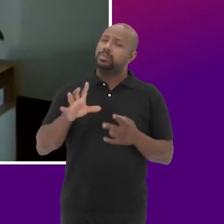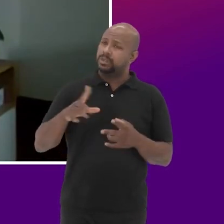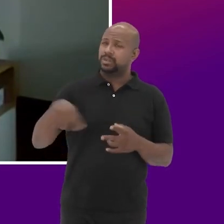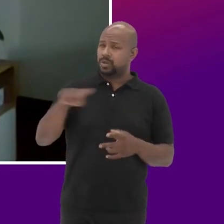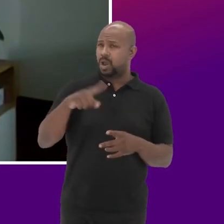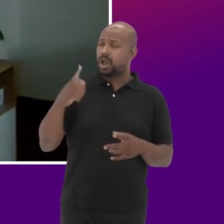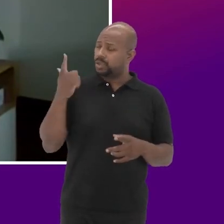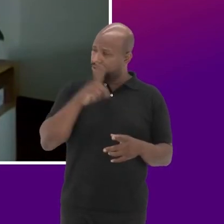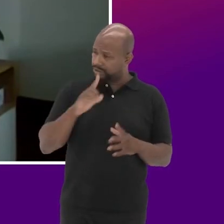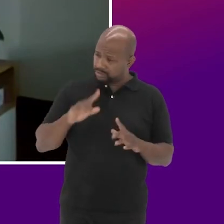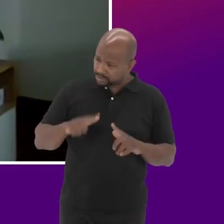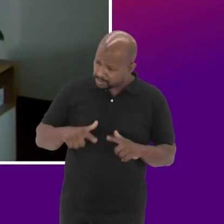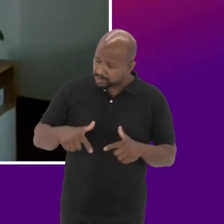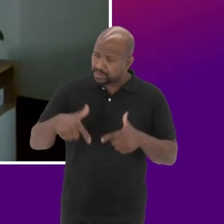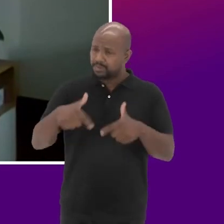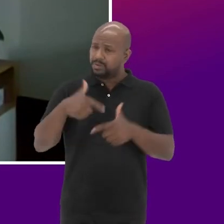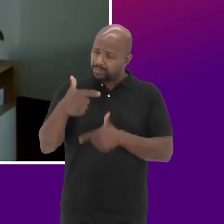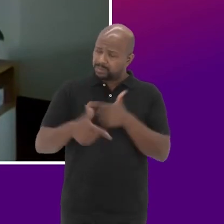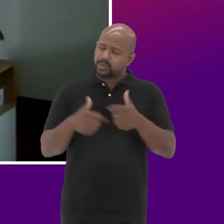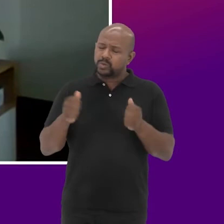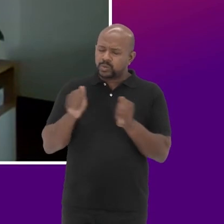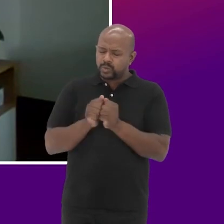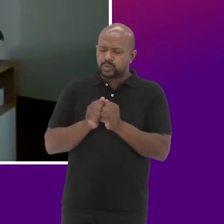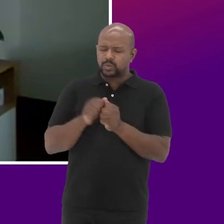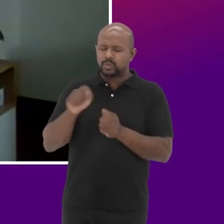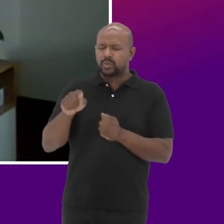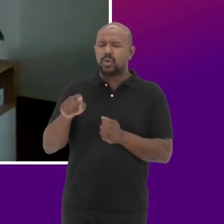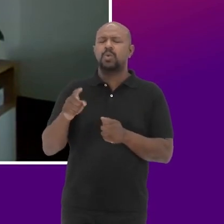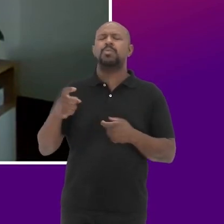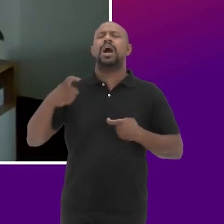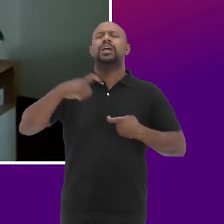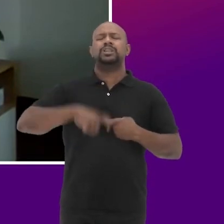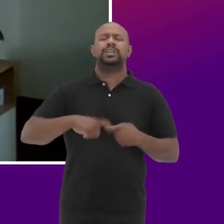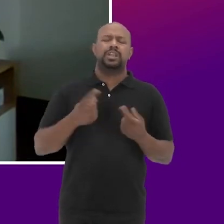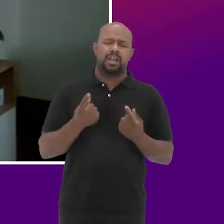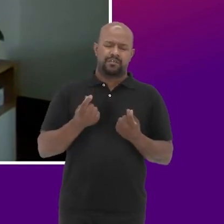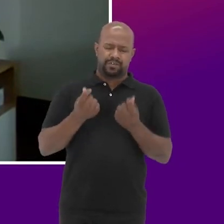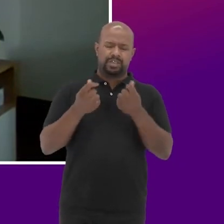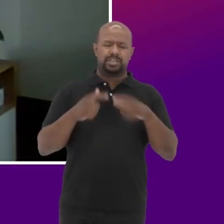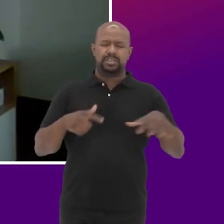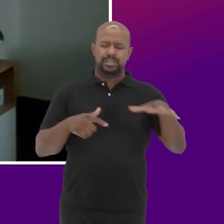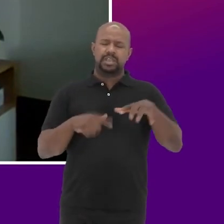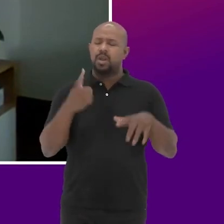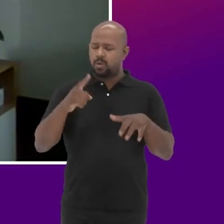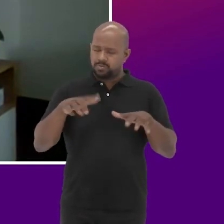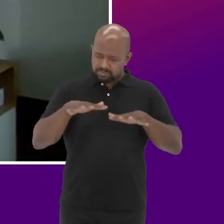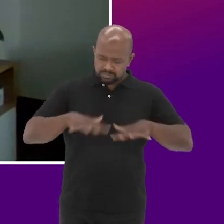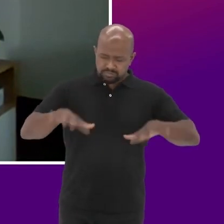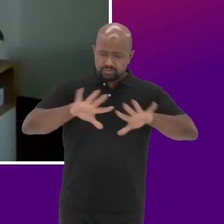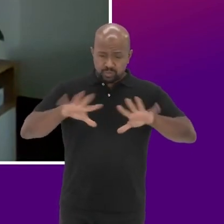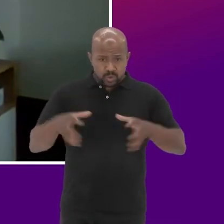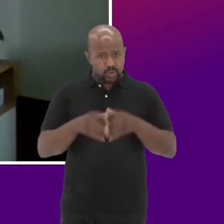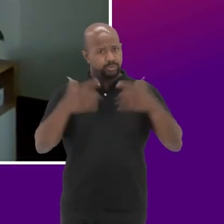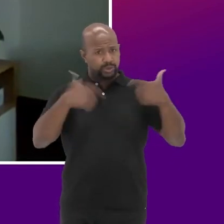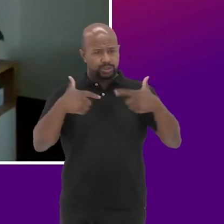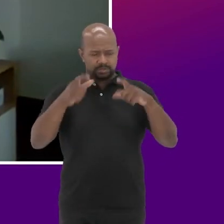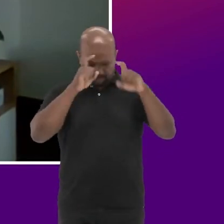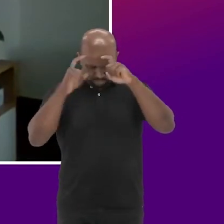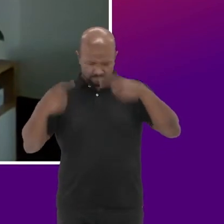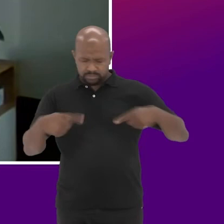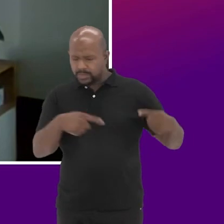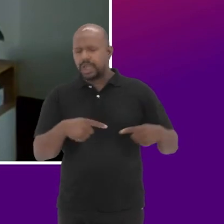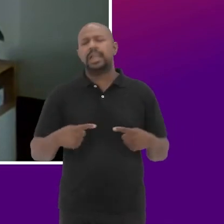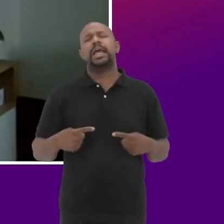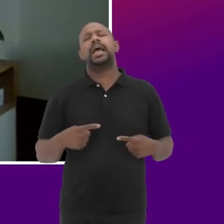Primeiro, nós estamos realizando, junto com uma agência financeira da Colômbia, uma mesa de trabalho, um grupo de